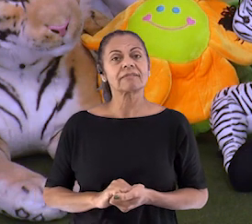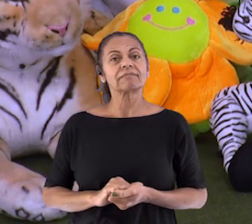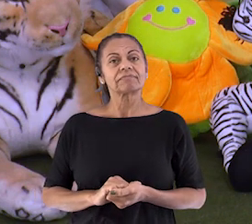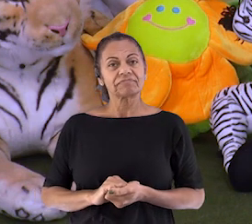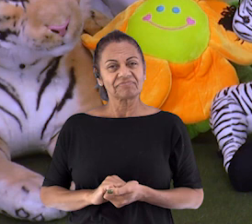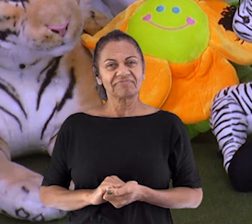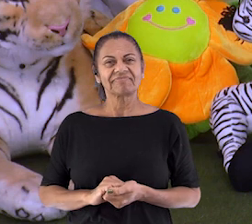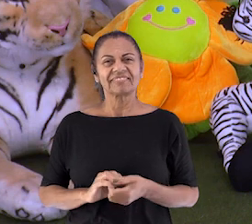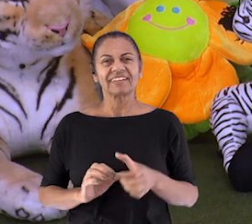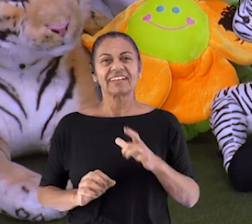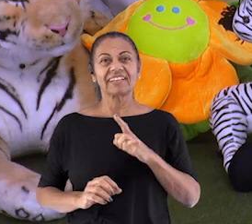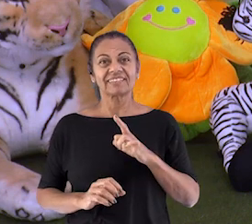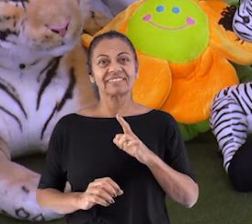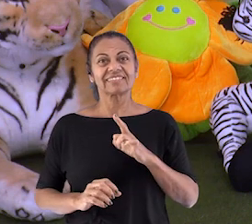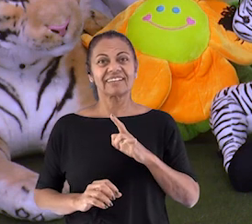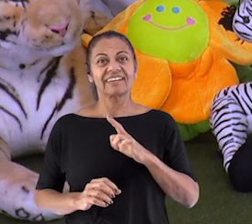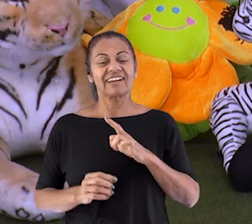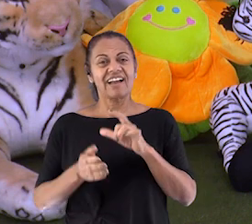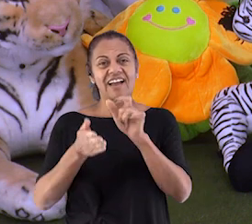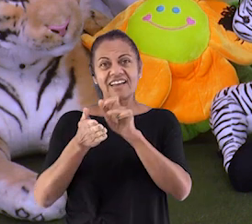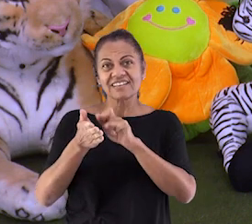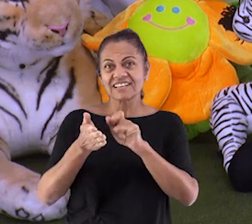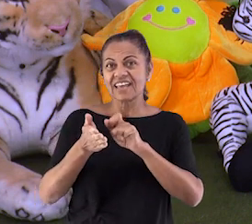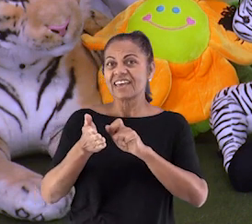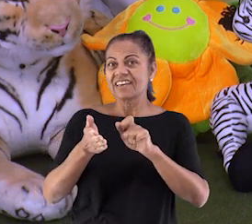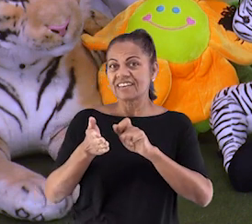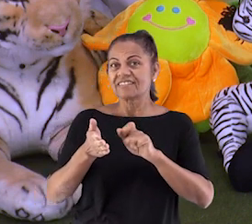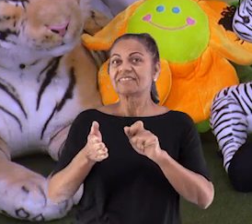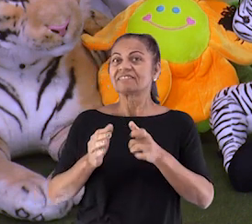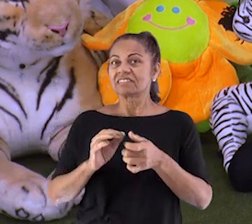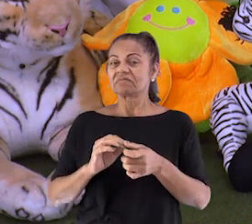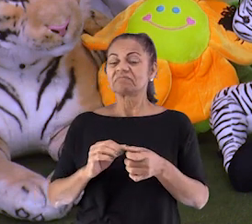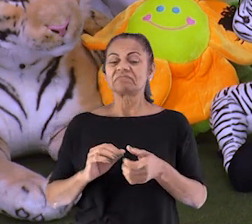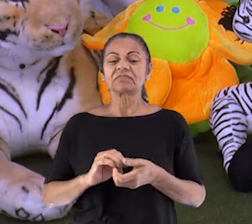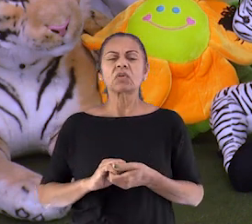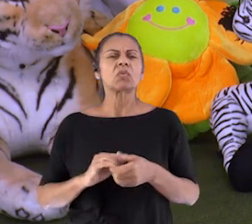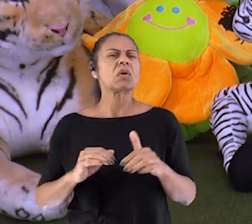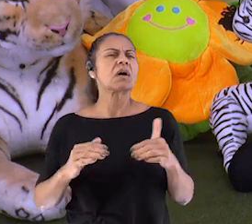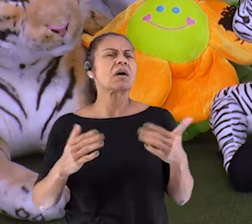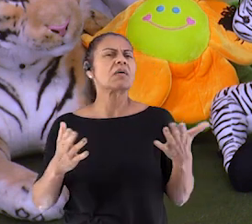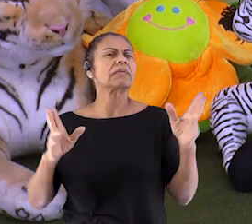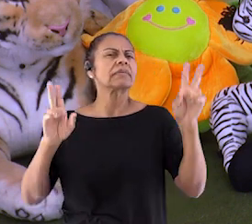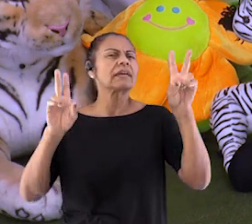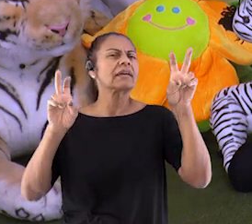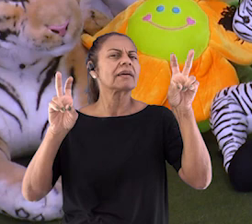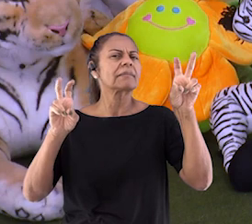da editora Brink Book. Qual é a cor do amor?